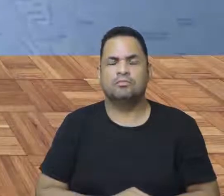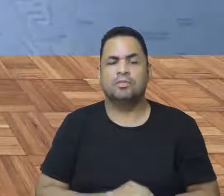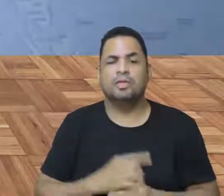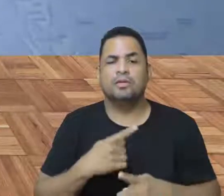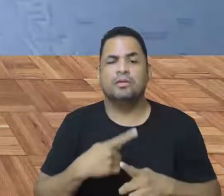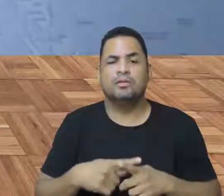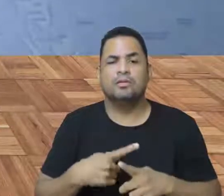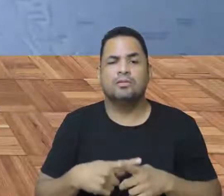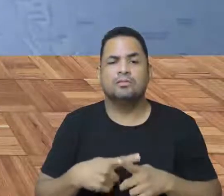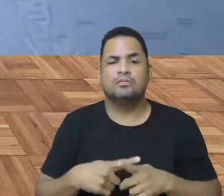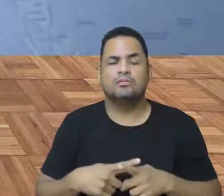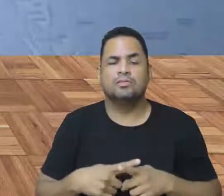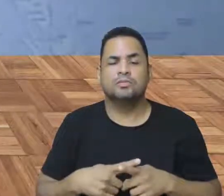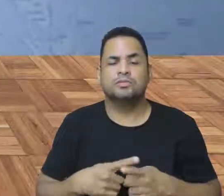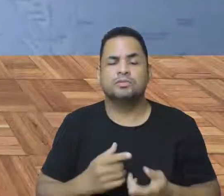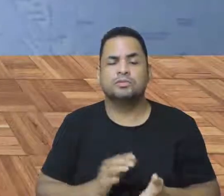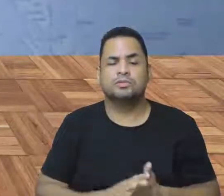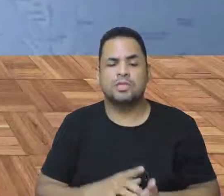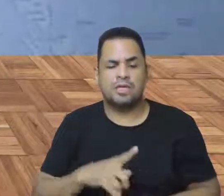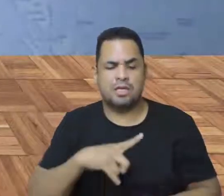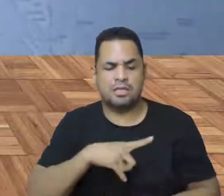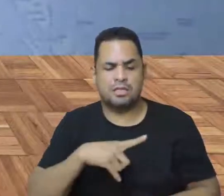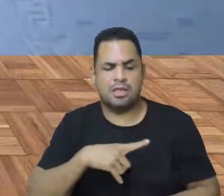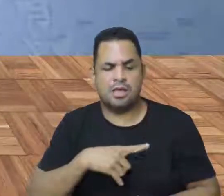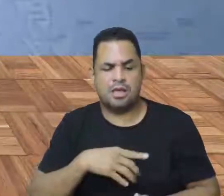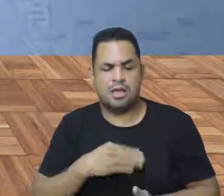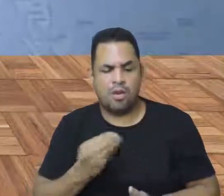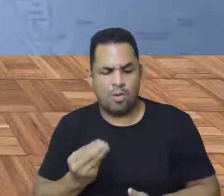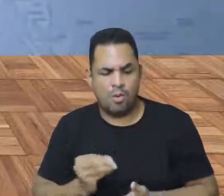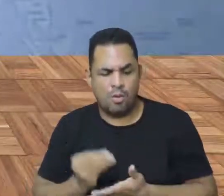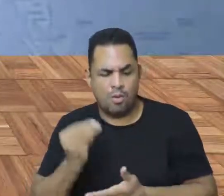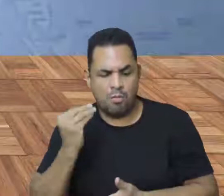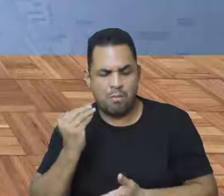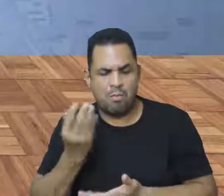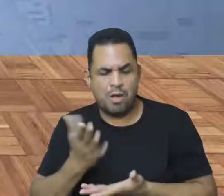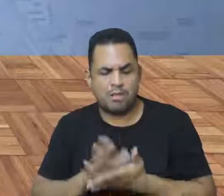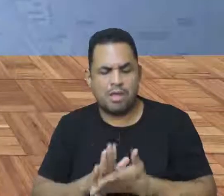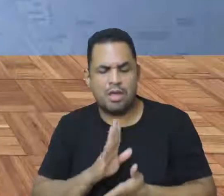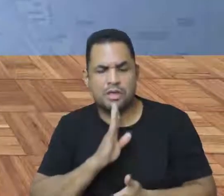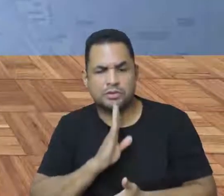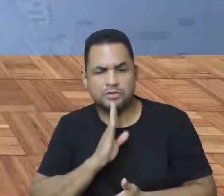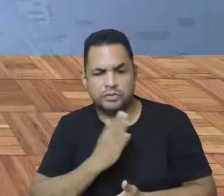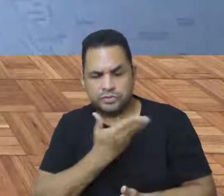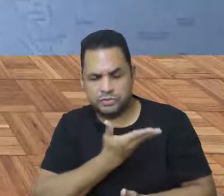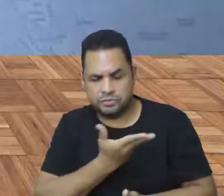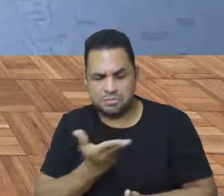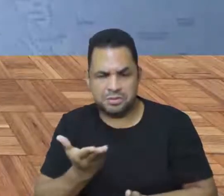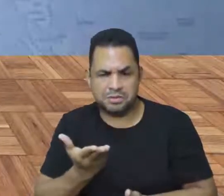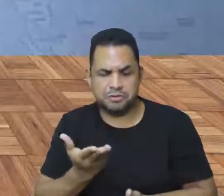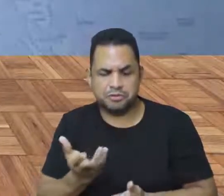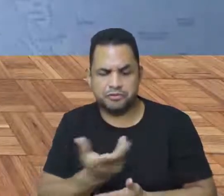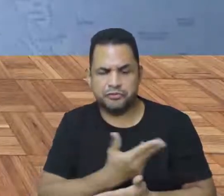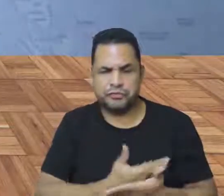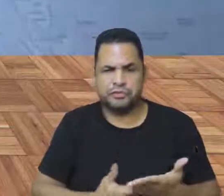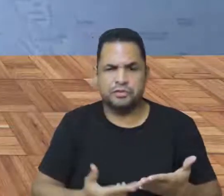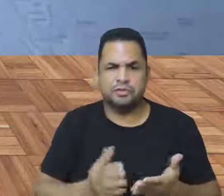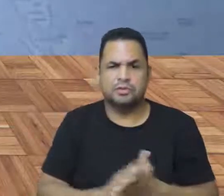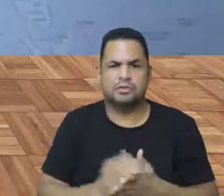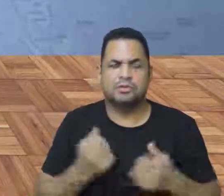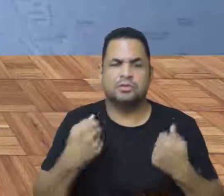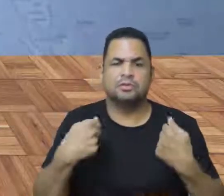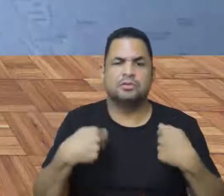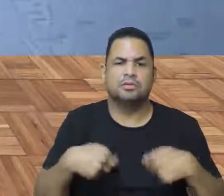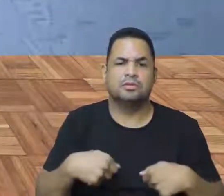Porque vocês estão tendo a oportunidade de ter esses conhecimentos e